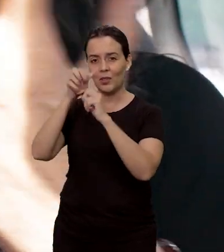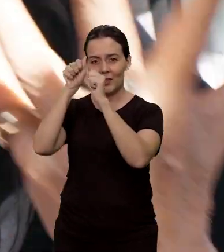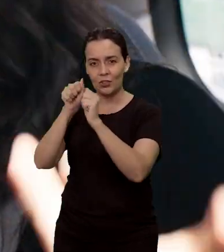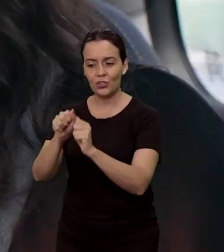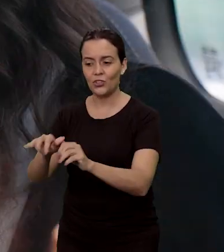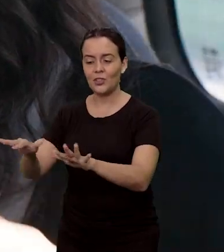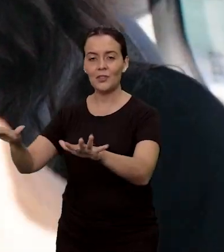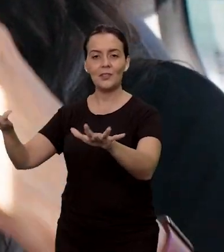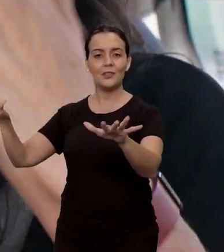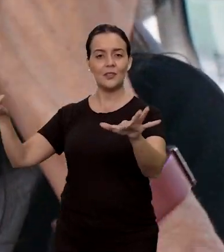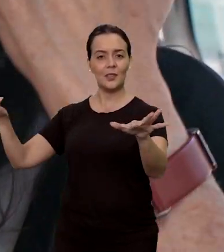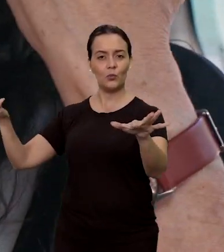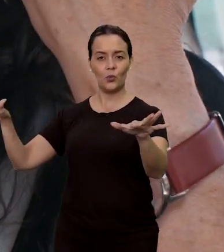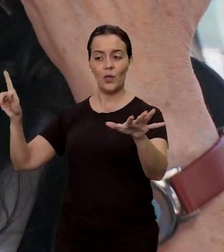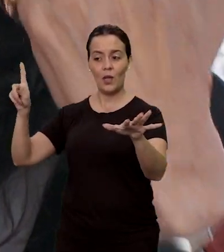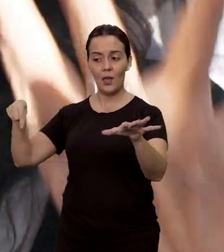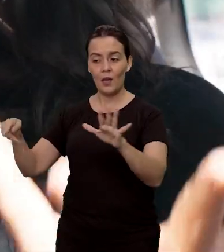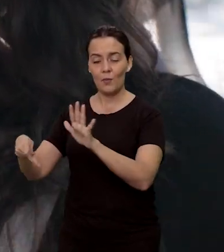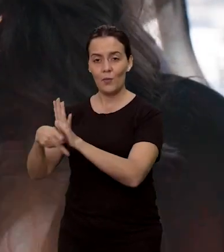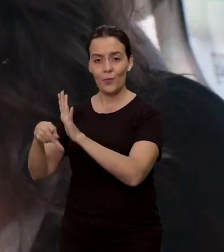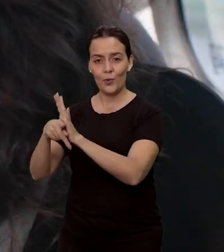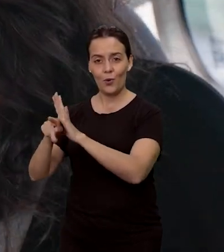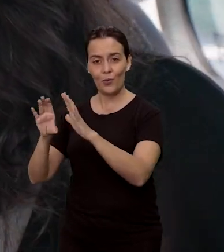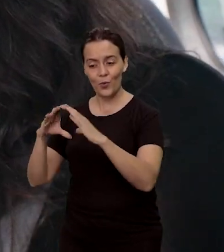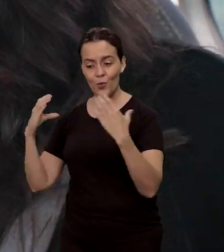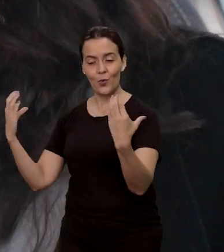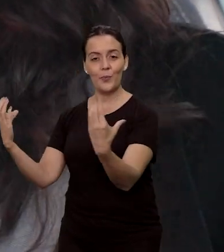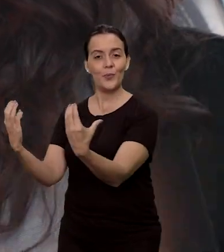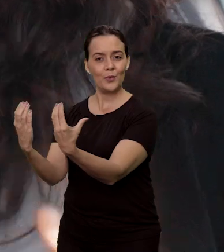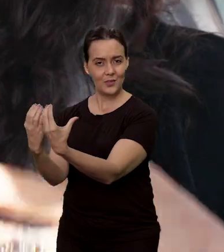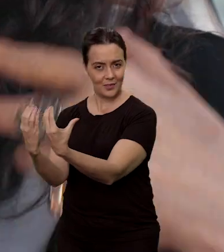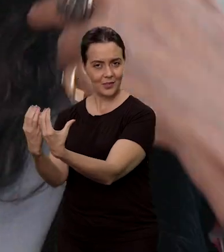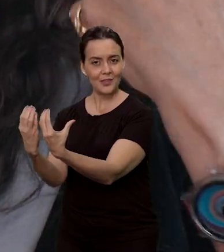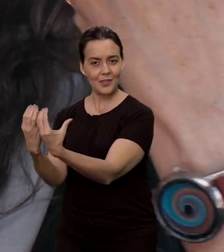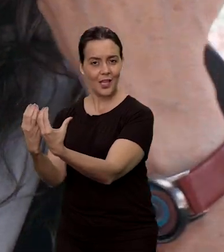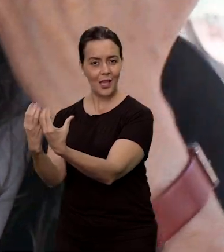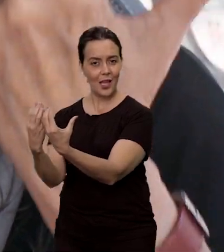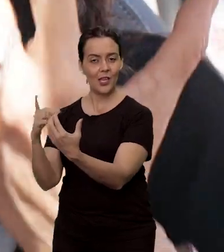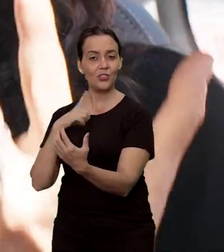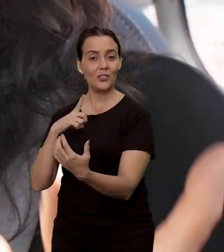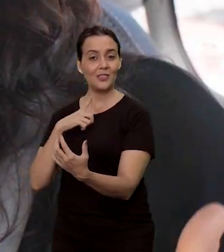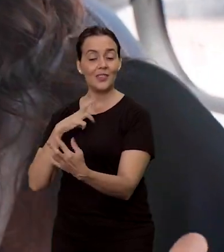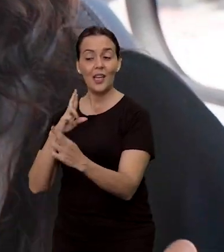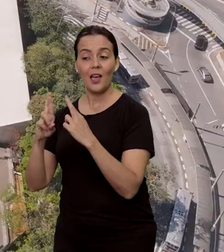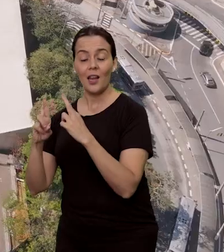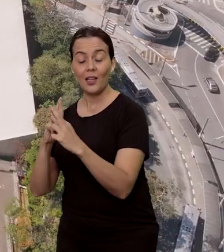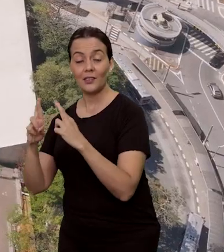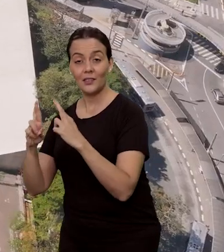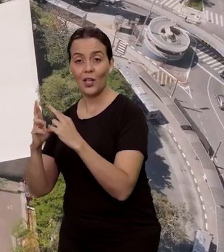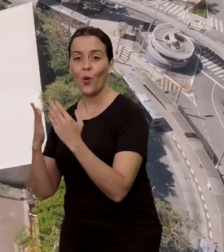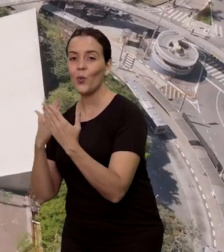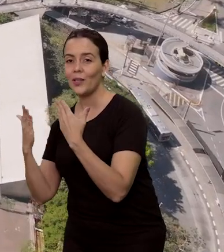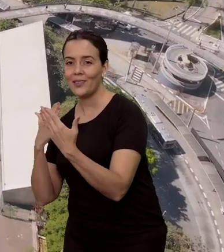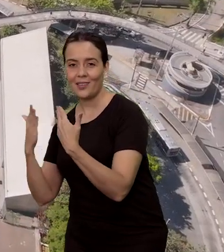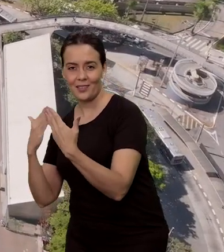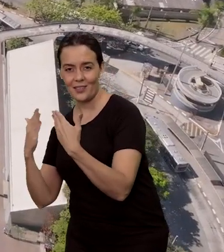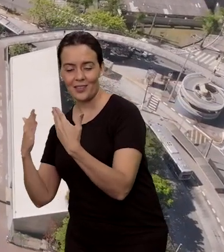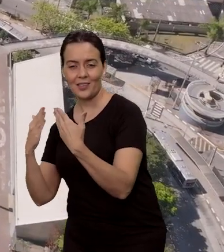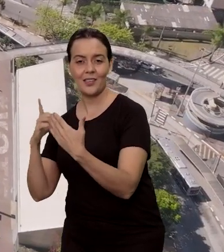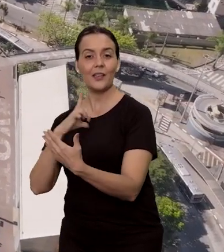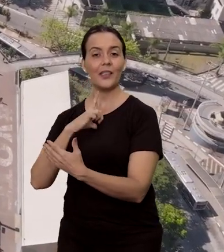baseada em comunidade, as comunidades se constroem em cima de relações, as relações